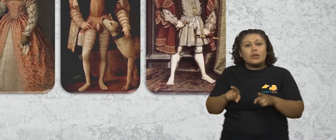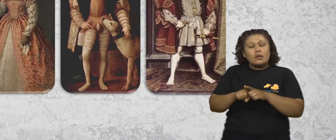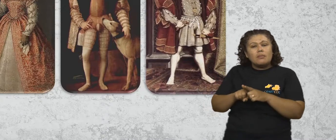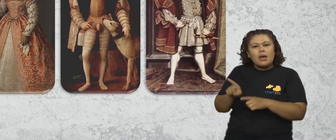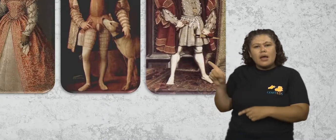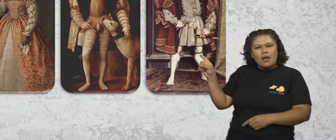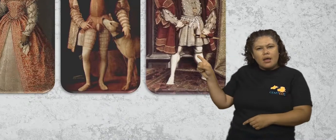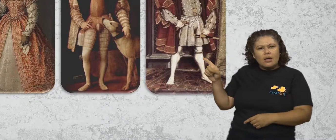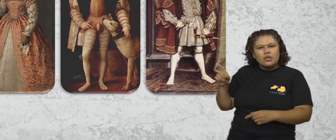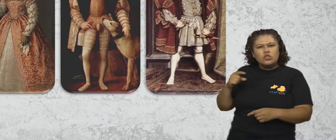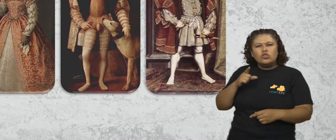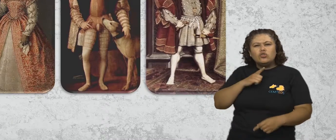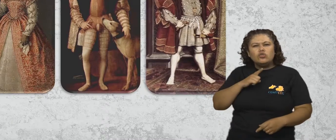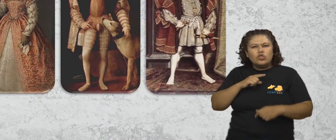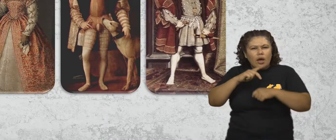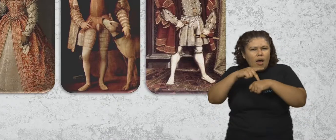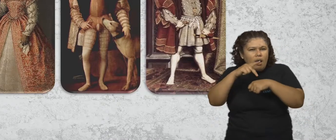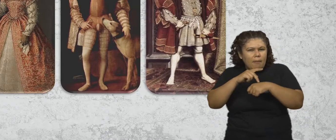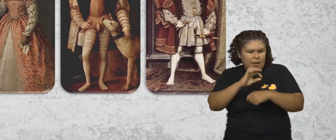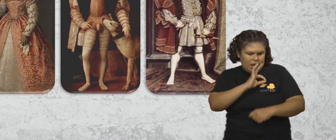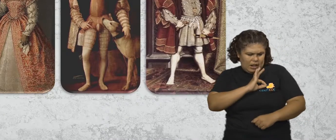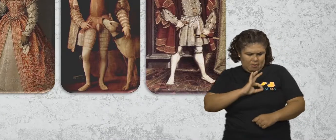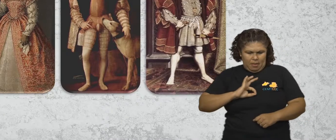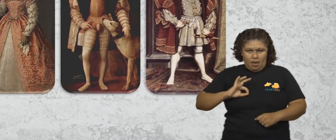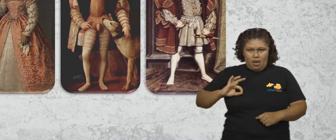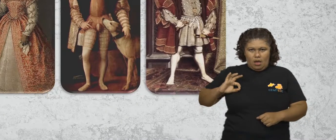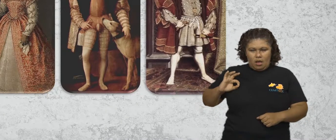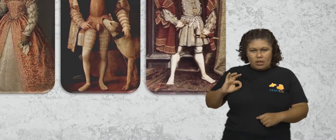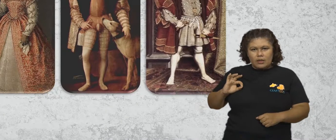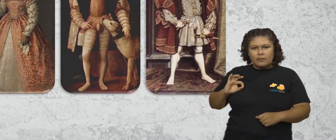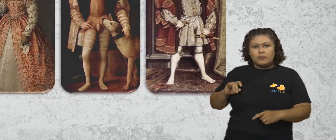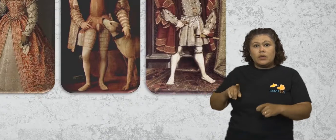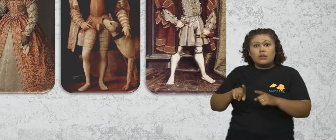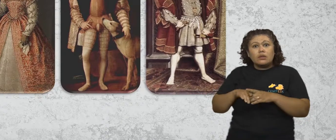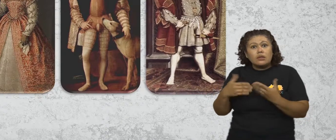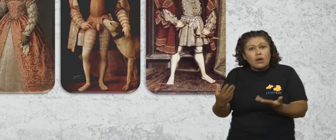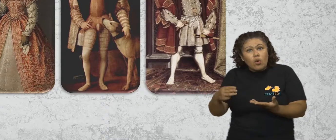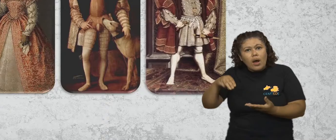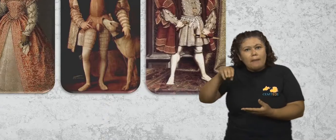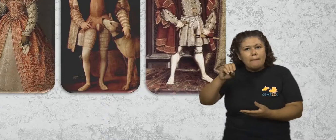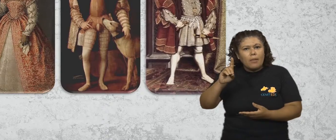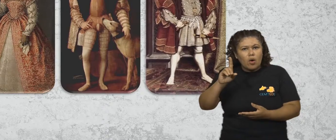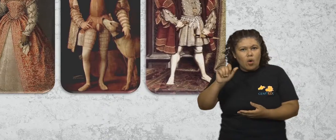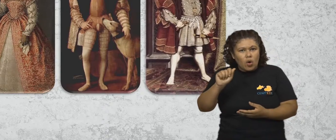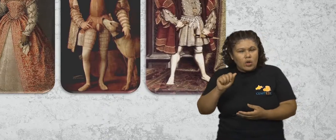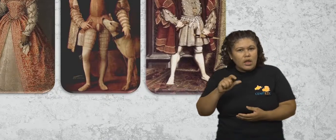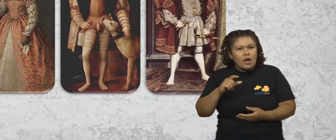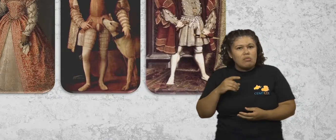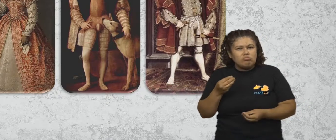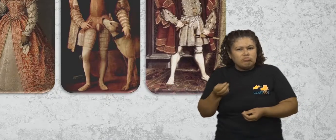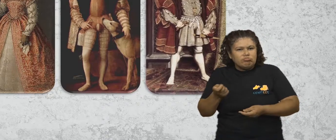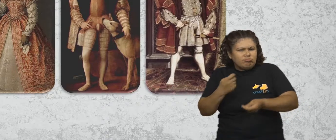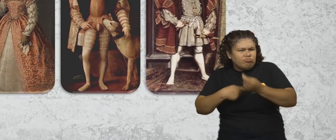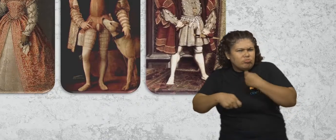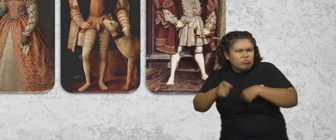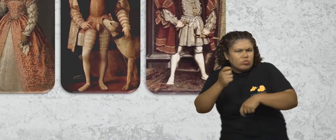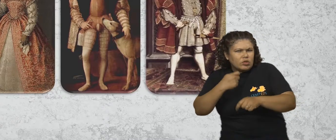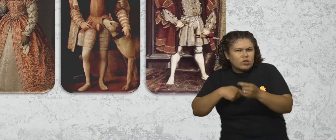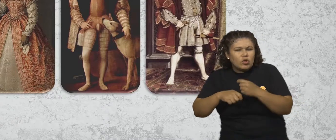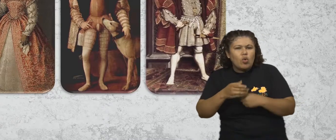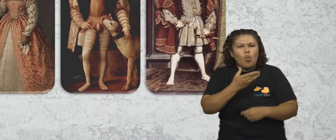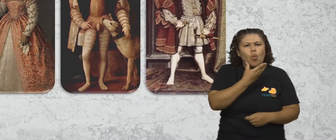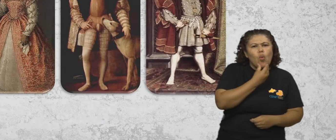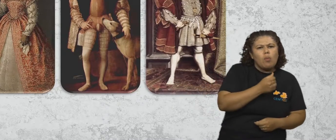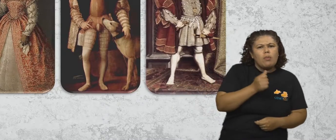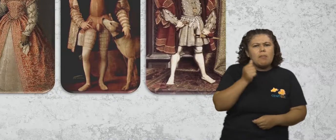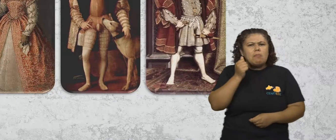momento, a costura se torna um empreendimento muito lucrativo. O vestuário masculino e feminino acabou se igualando na riqueza